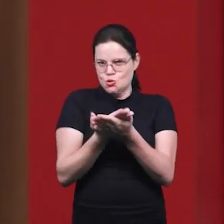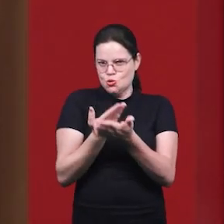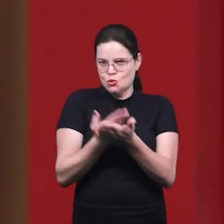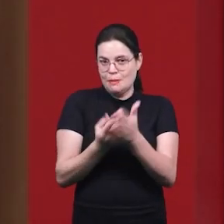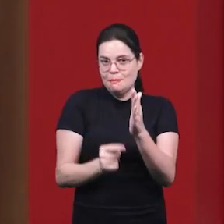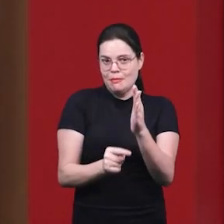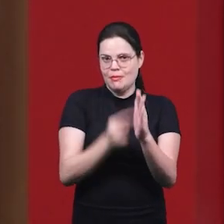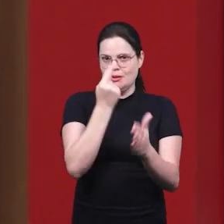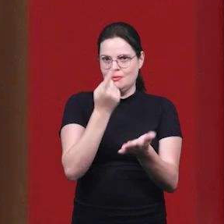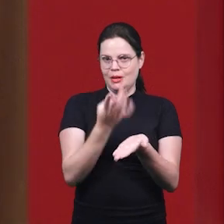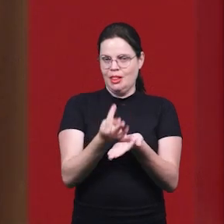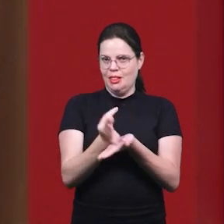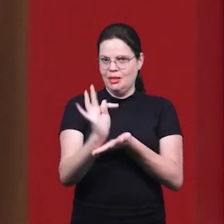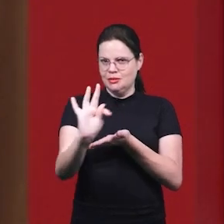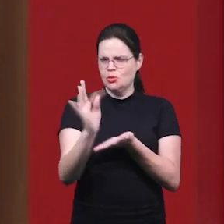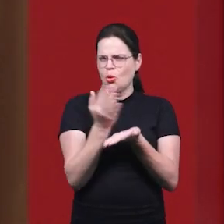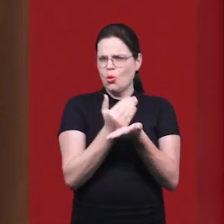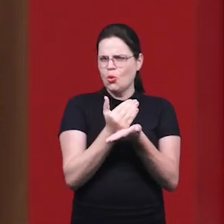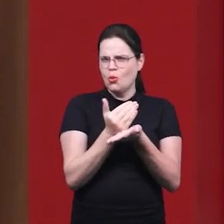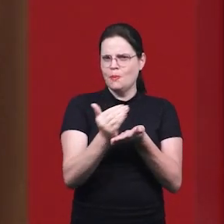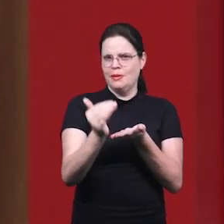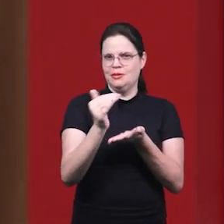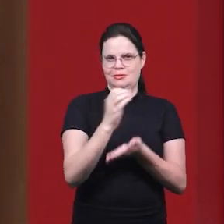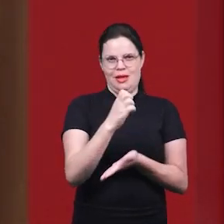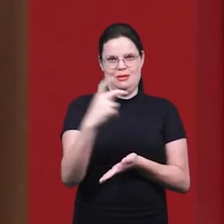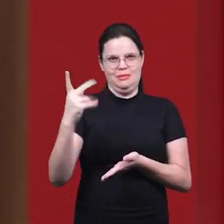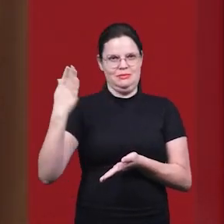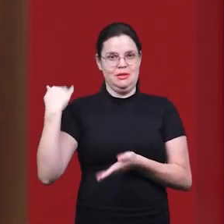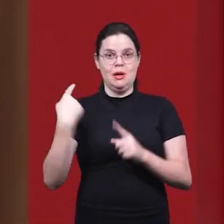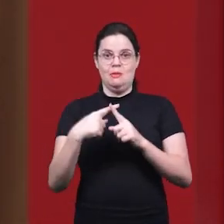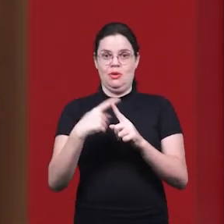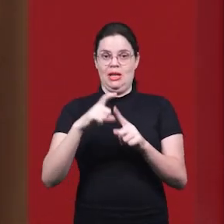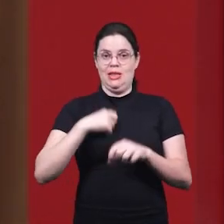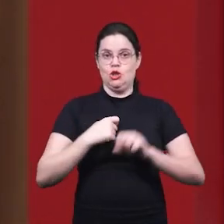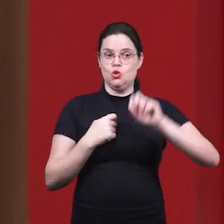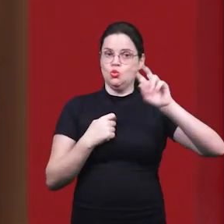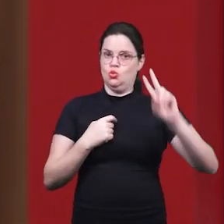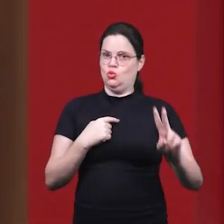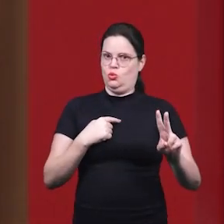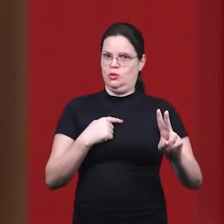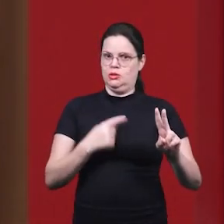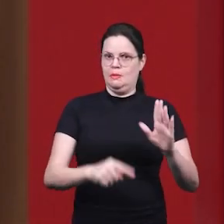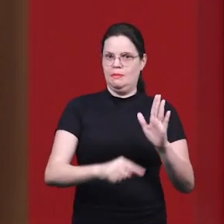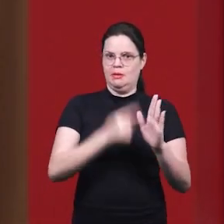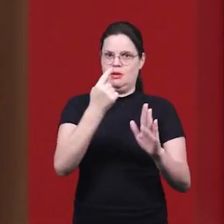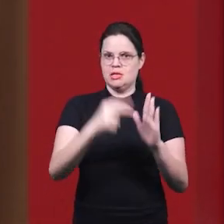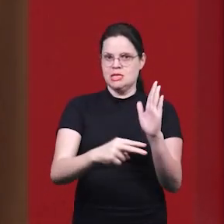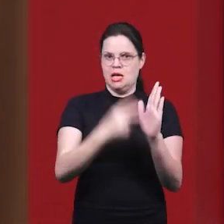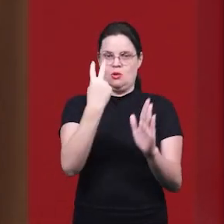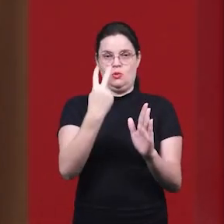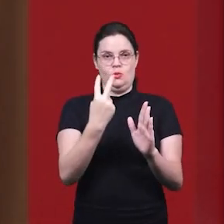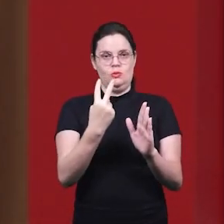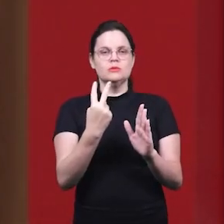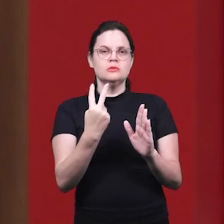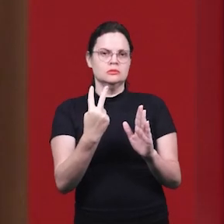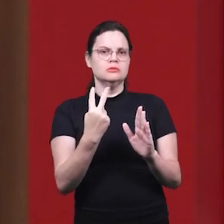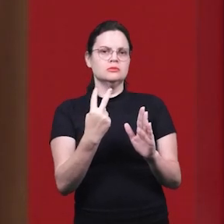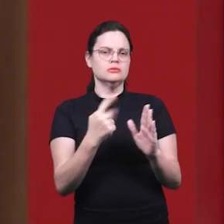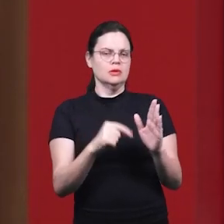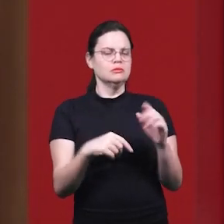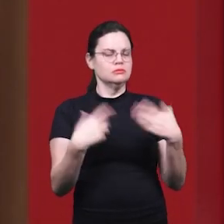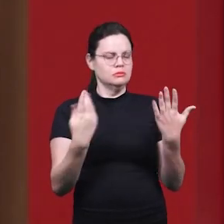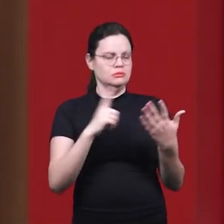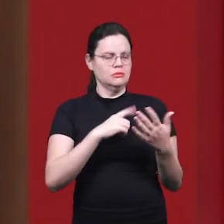aos Tessalonicenses, que, na verdade, Paulo escreveu duas cartas, e praticamente uma depois da